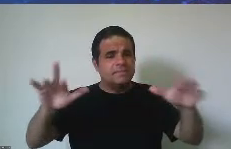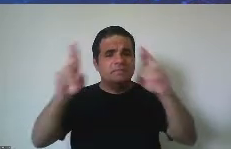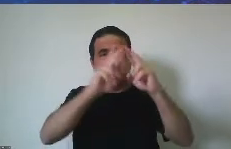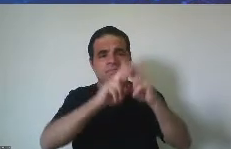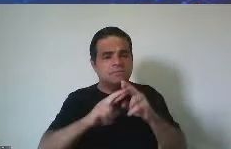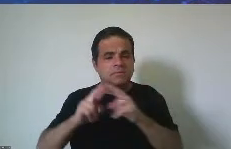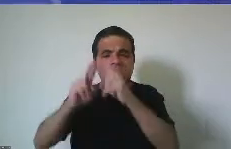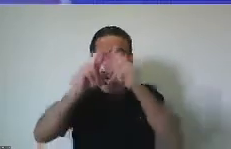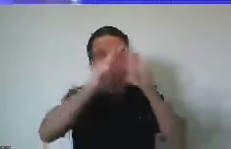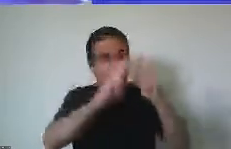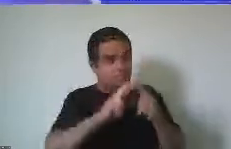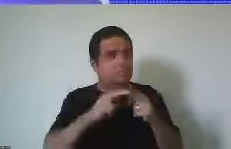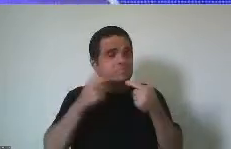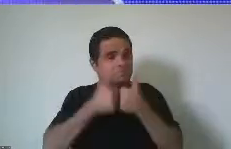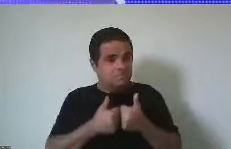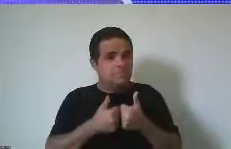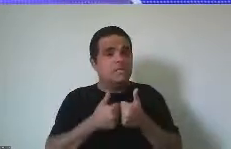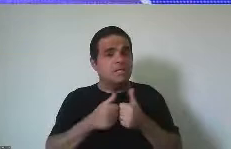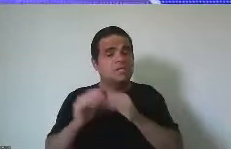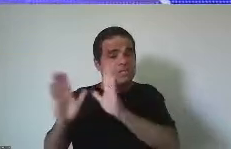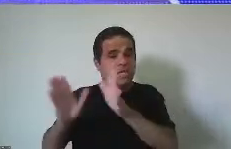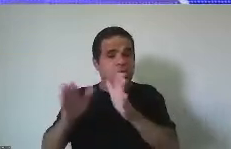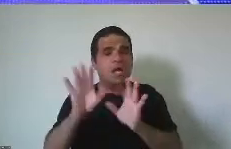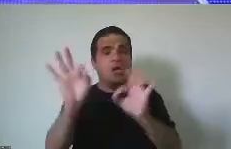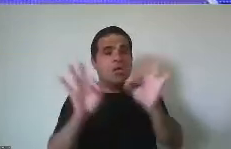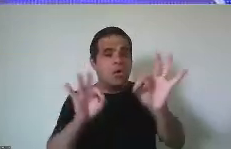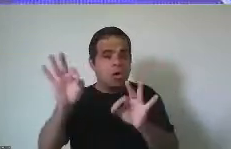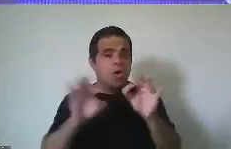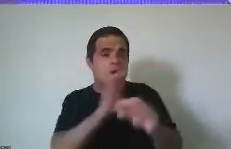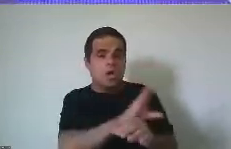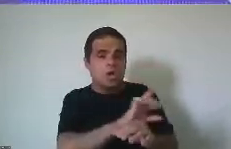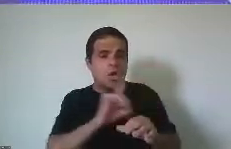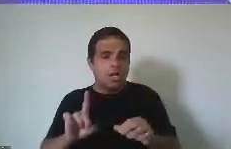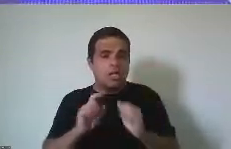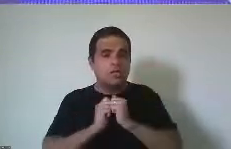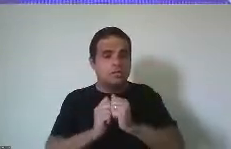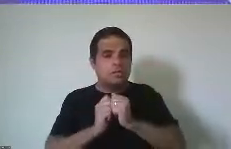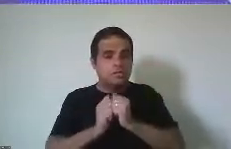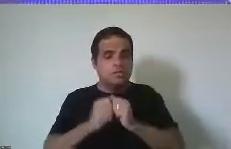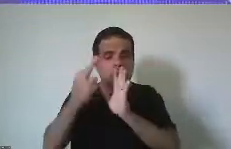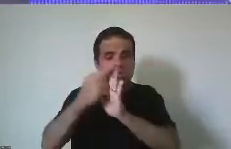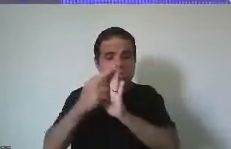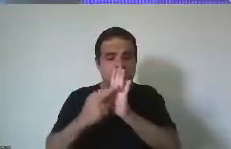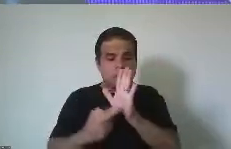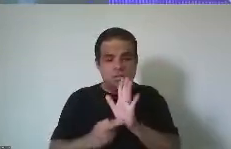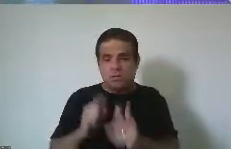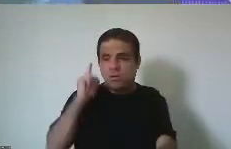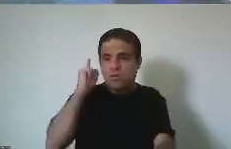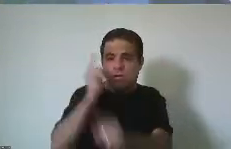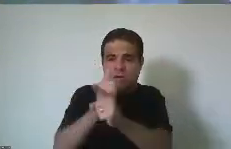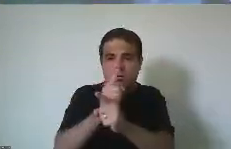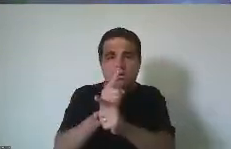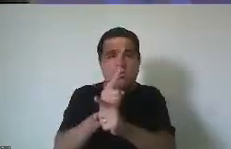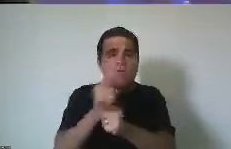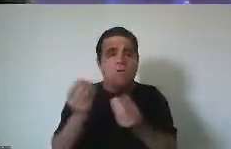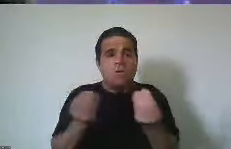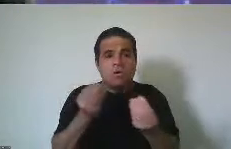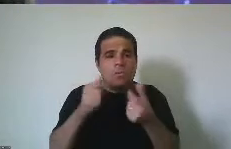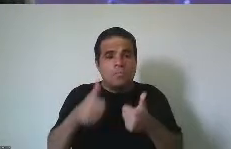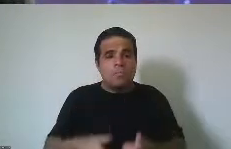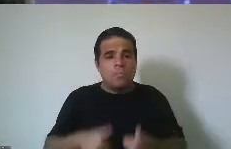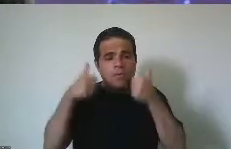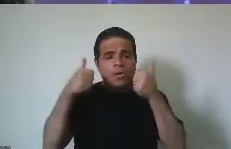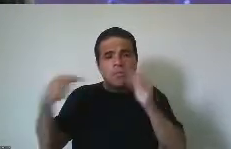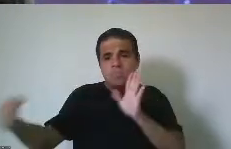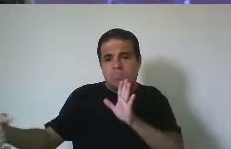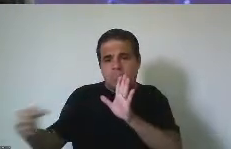estamos coordenando junto com o regulador para encontrar um melhor ponto e